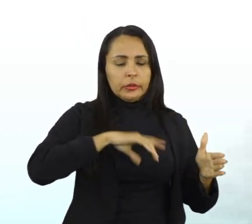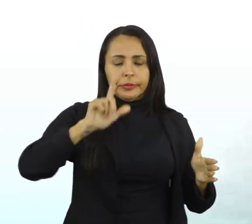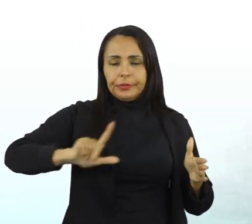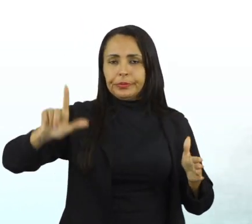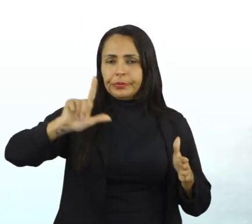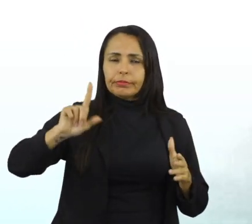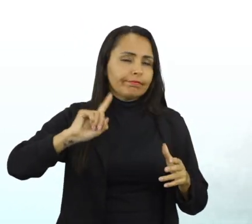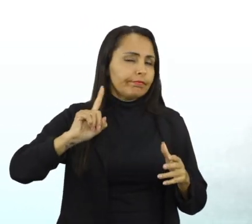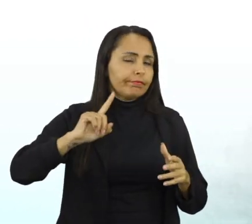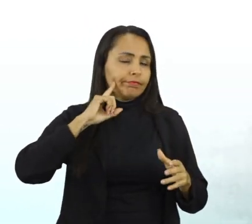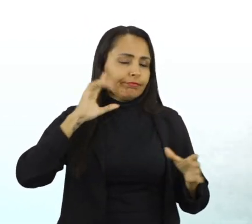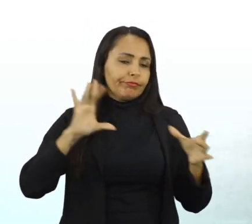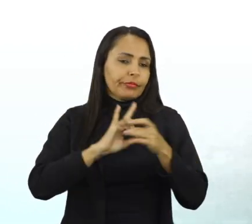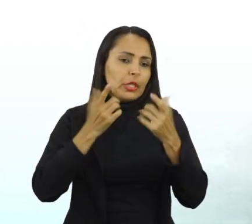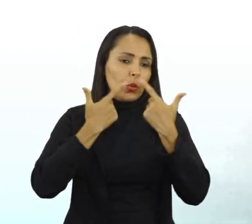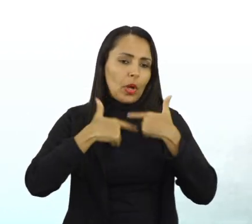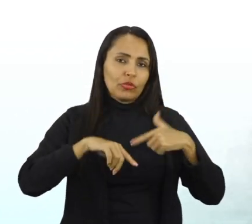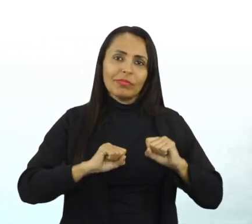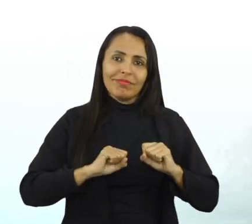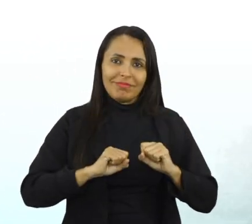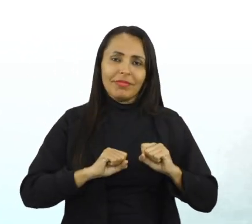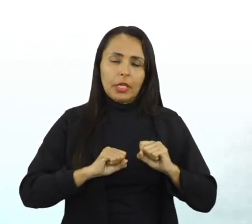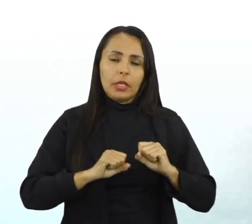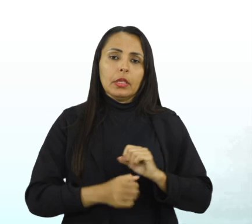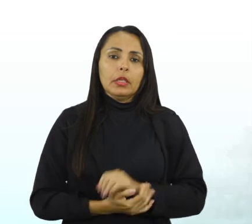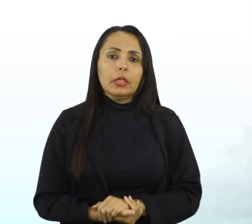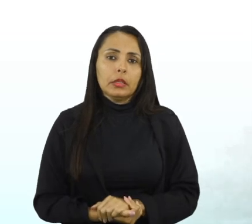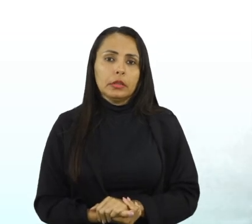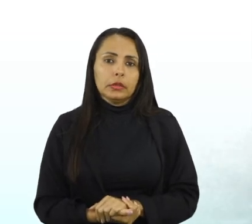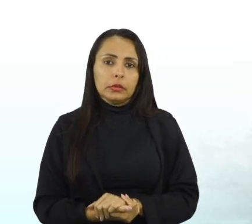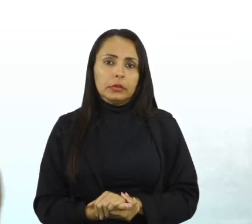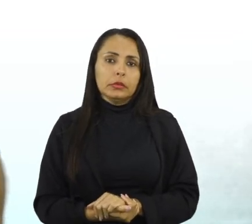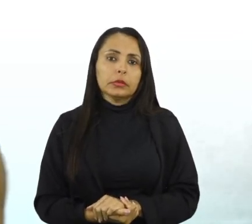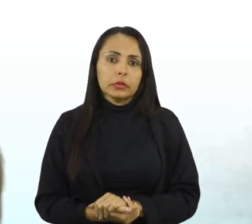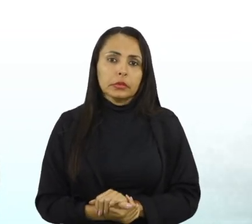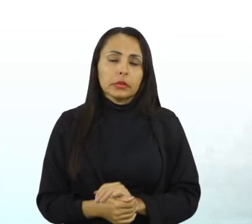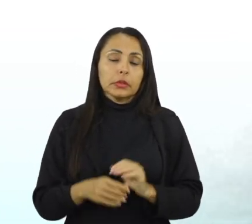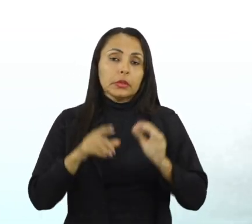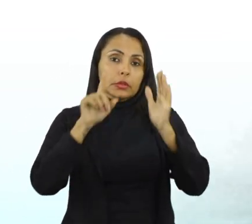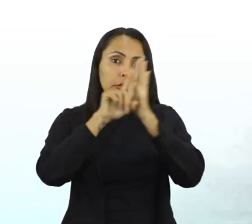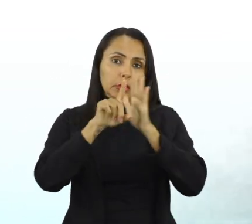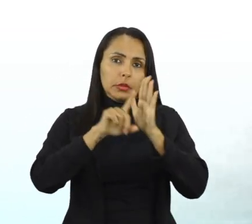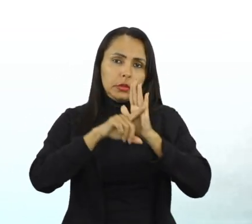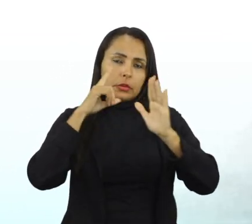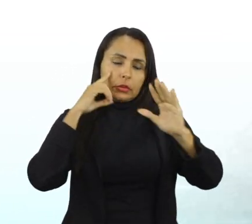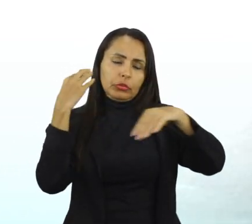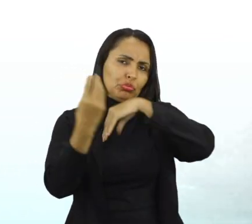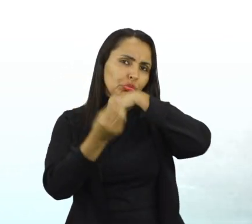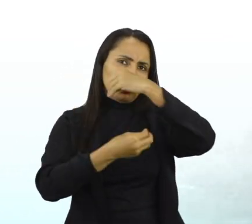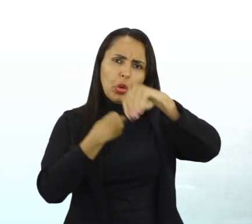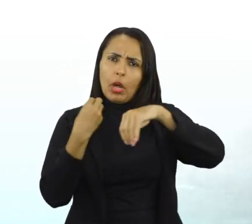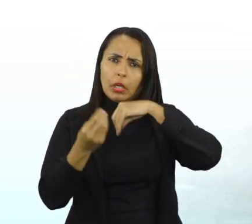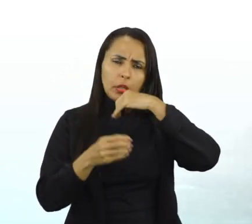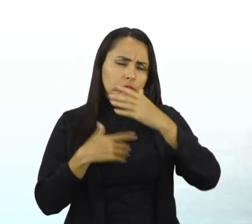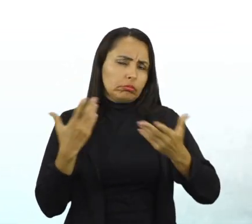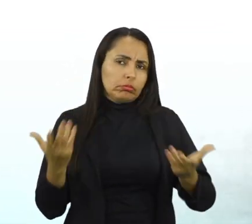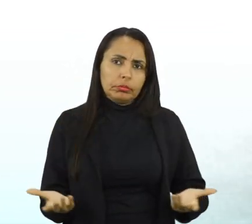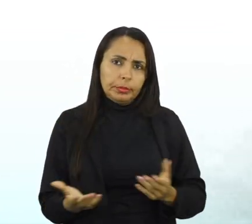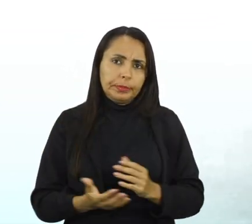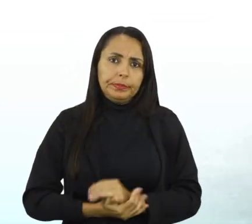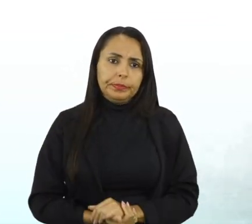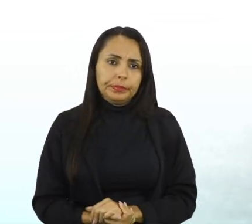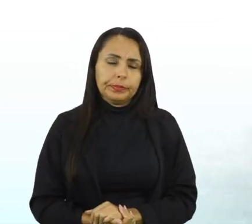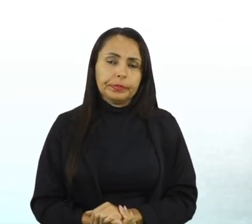português e literatura, não, é uma prova de linguagem, tá? Então, as questões, elas são misturadas. E